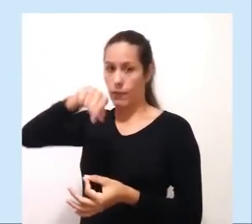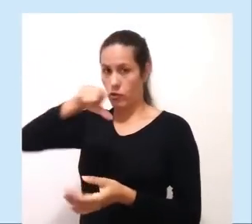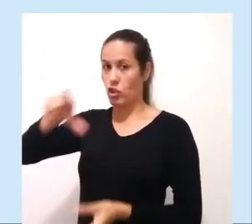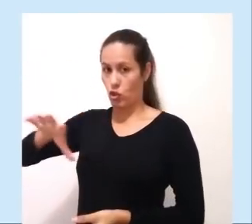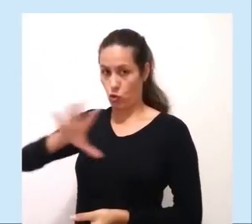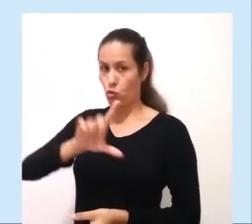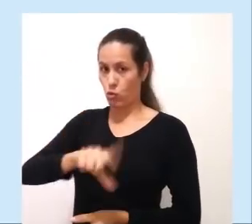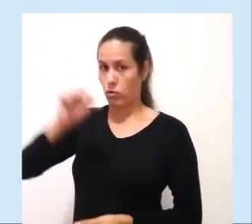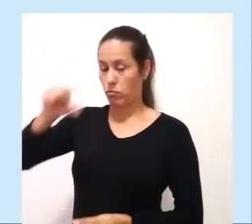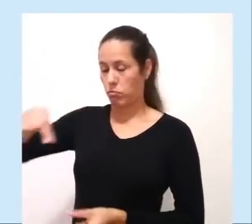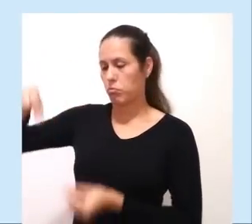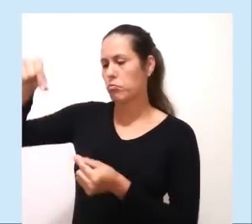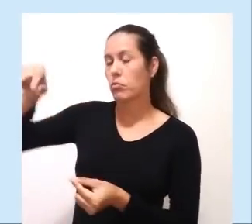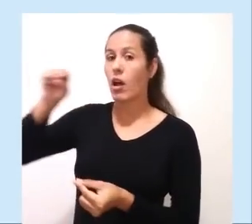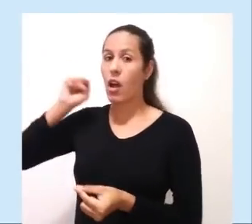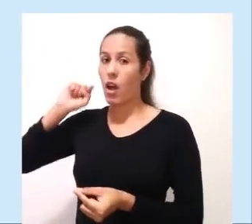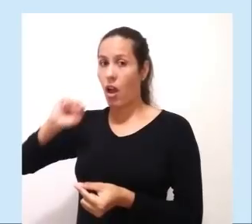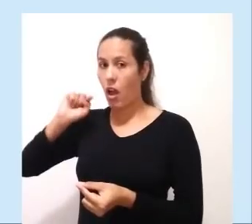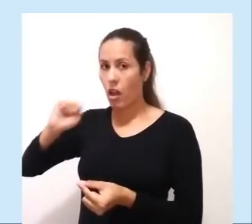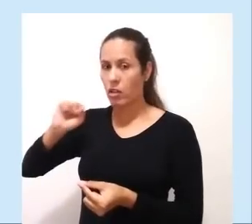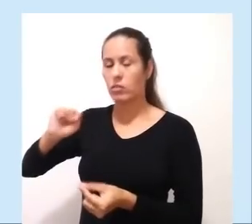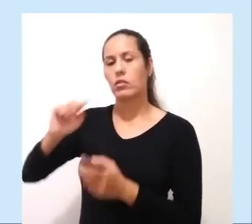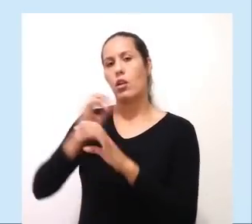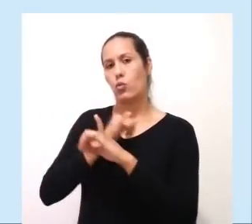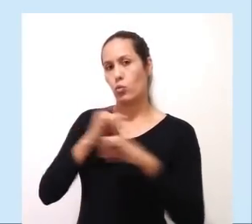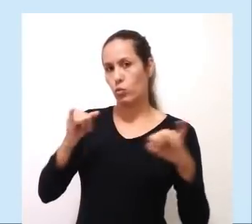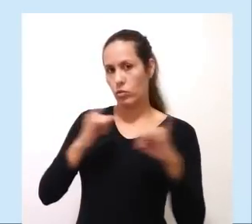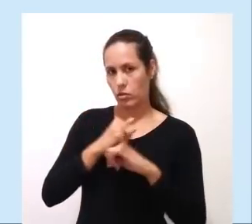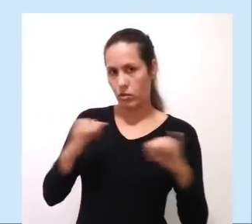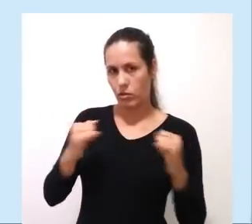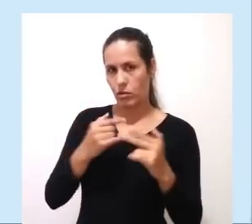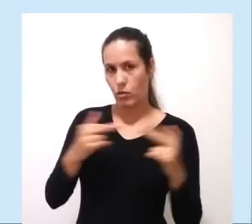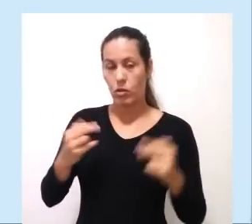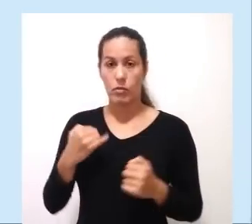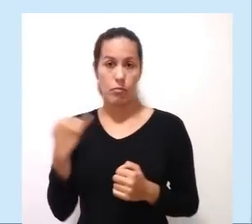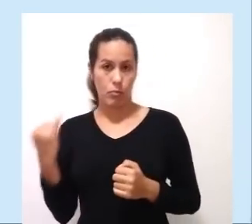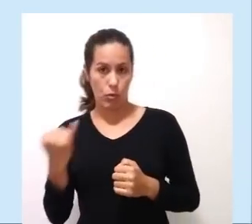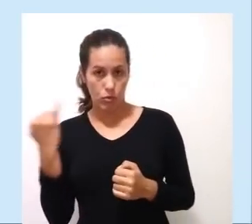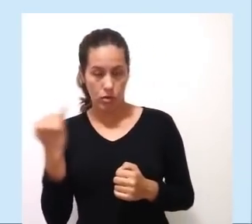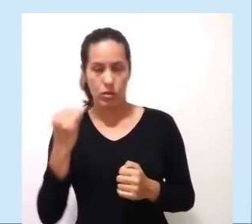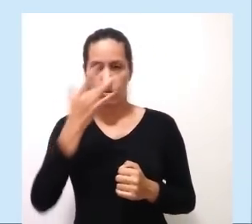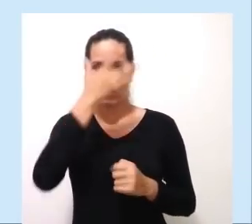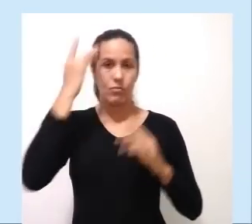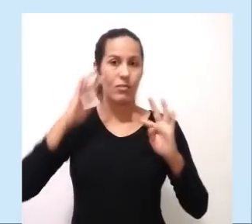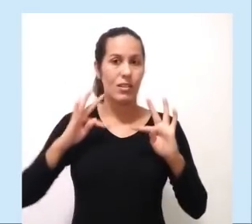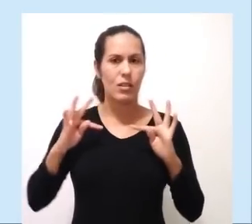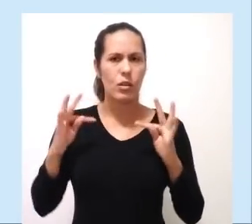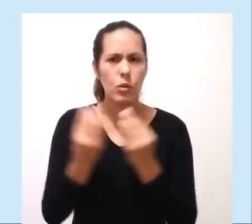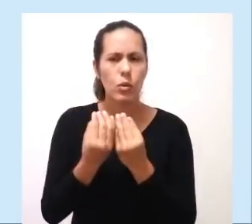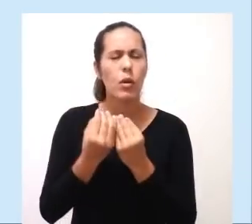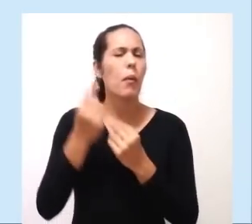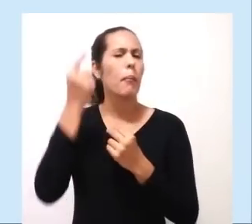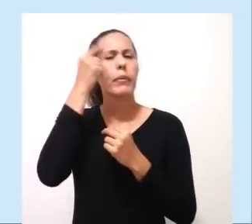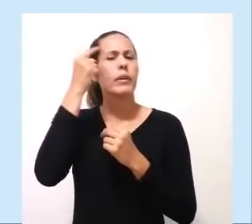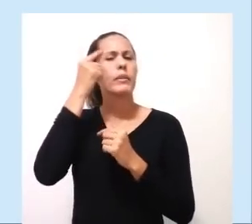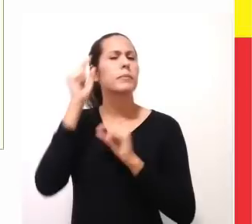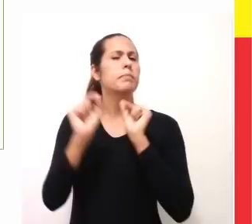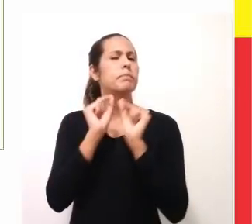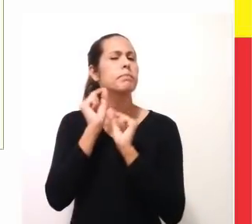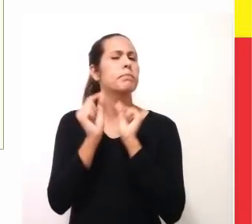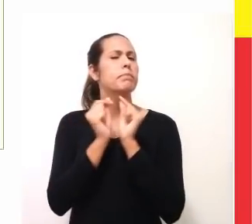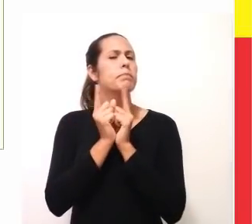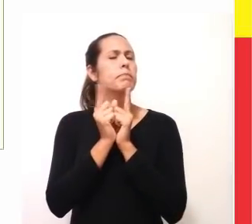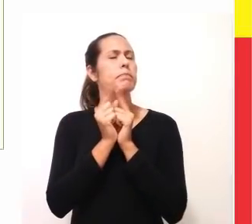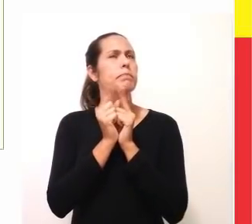escolhida. Então, para que essa notícia seja algo de importância para todos, pensem